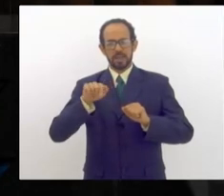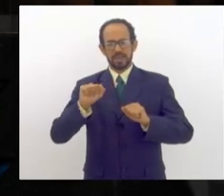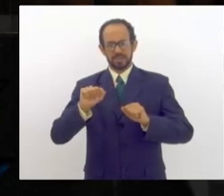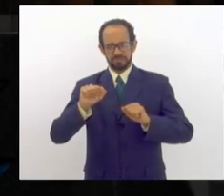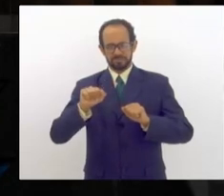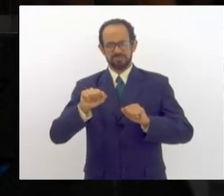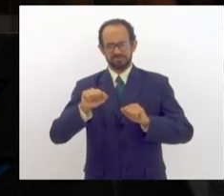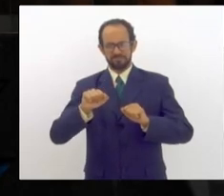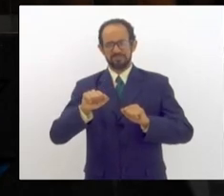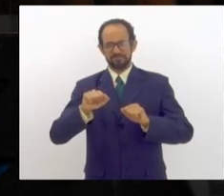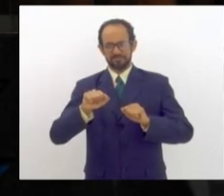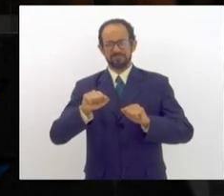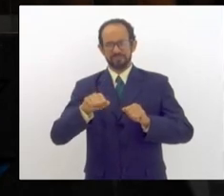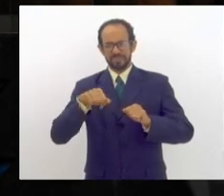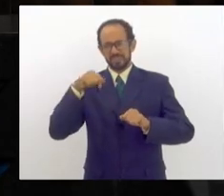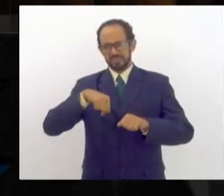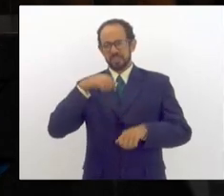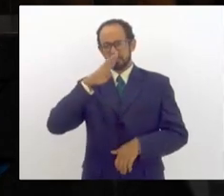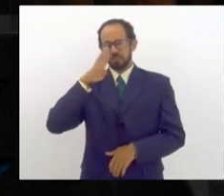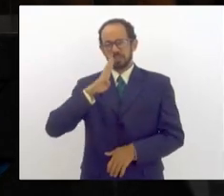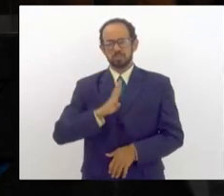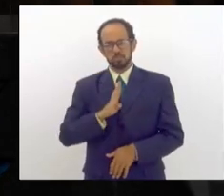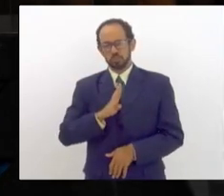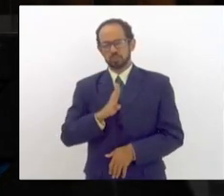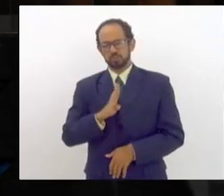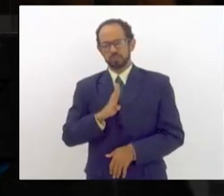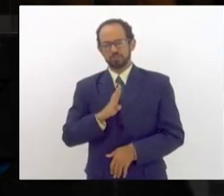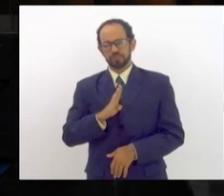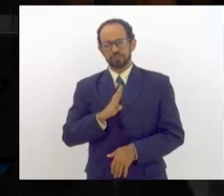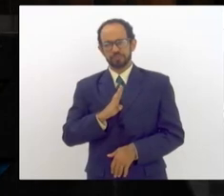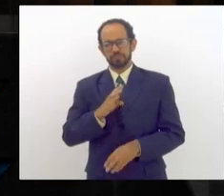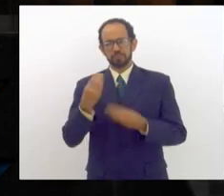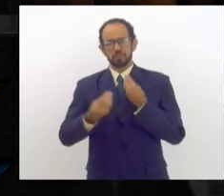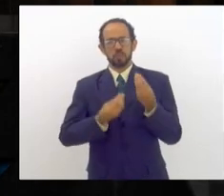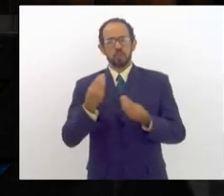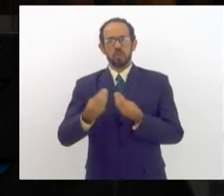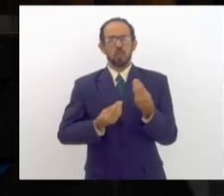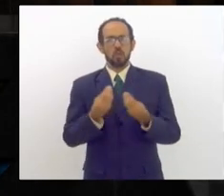no Brasil como como